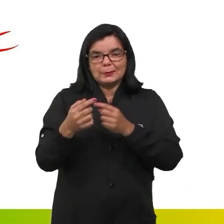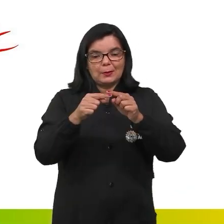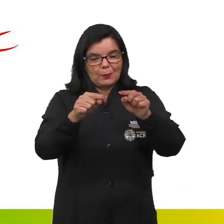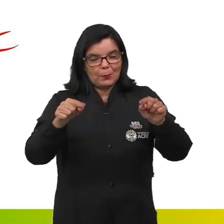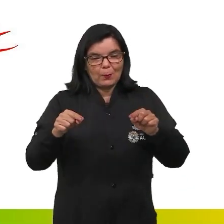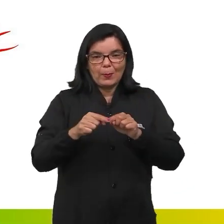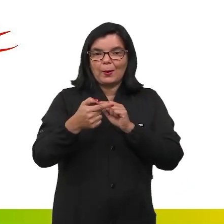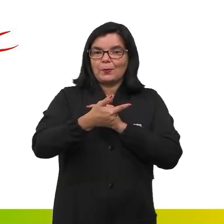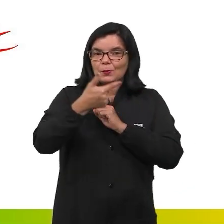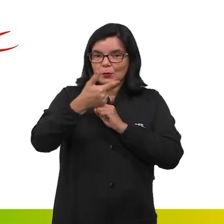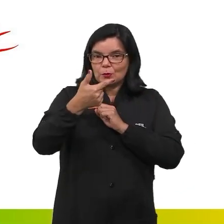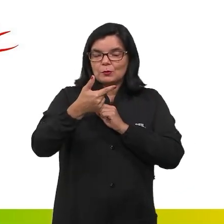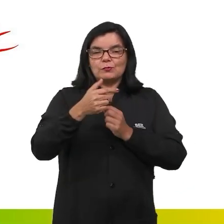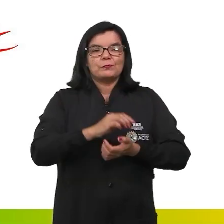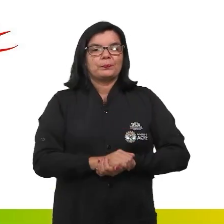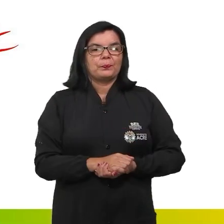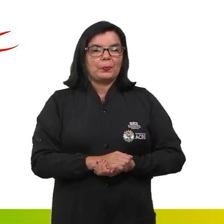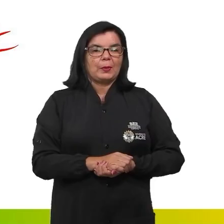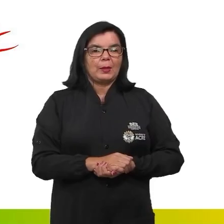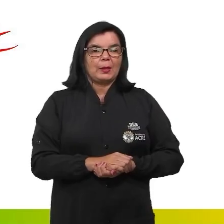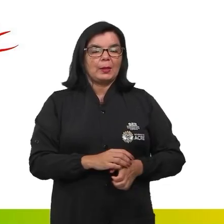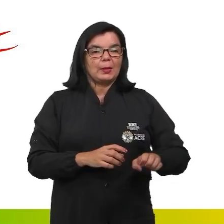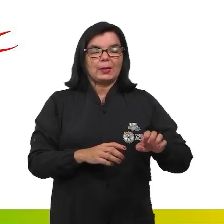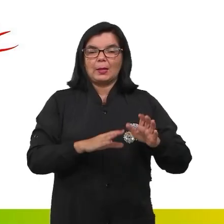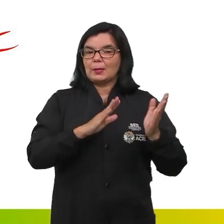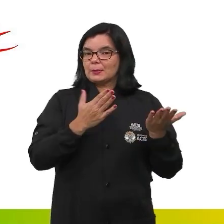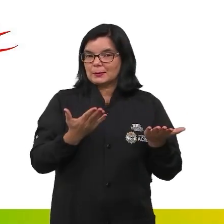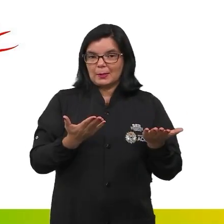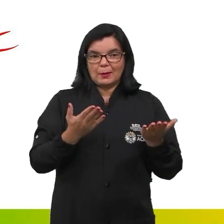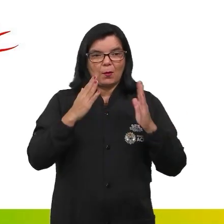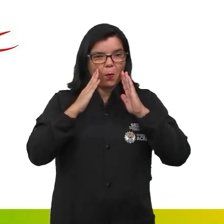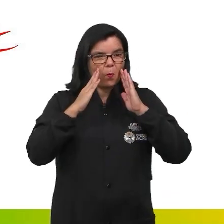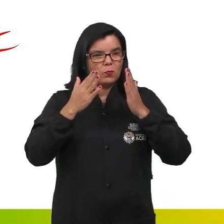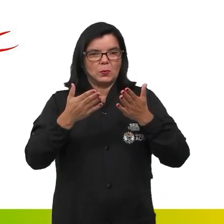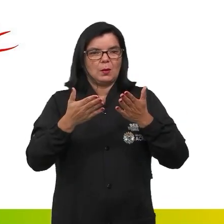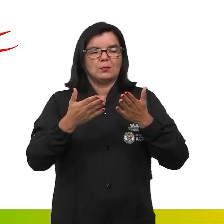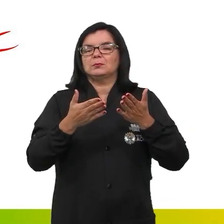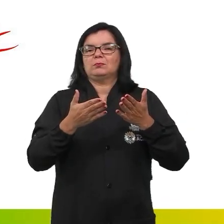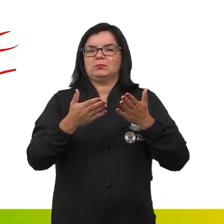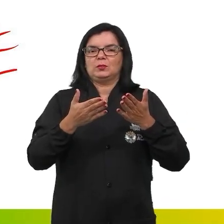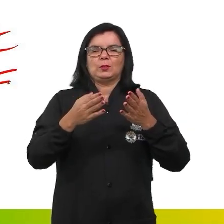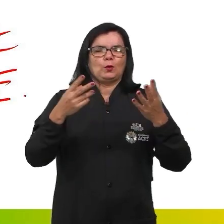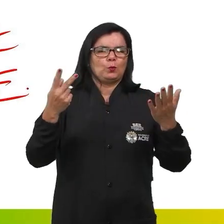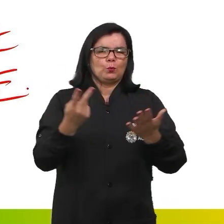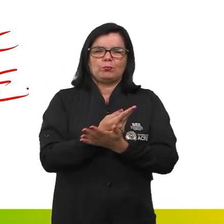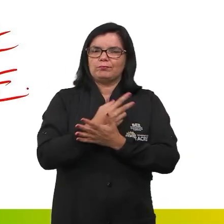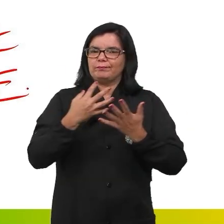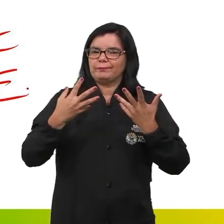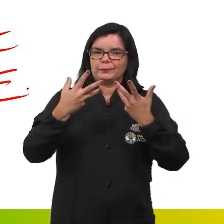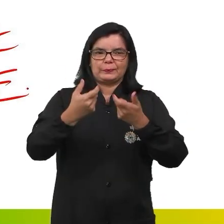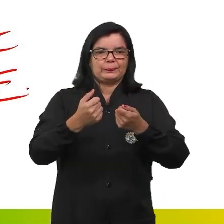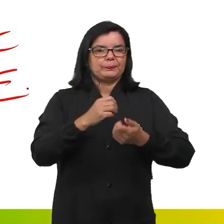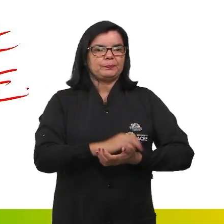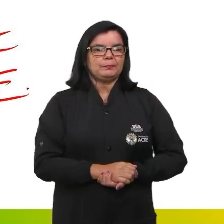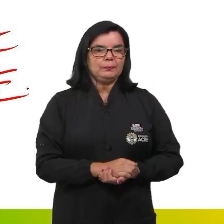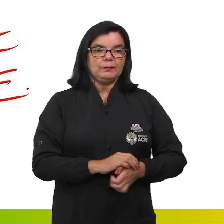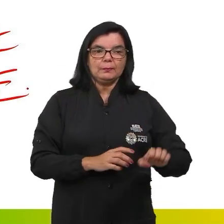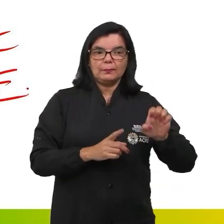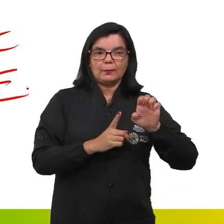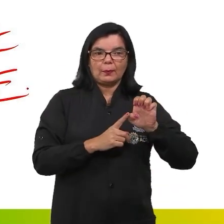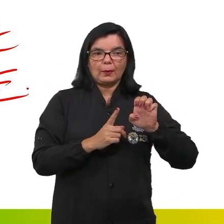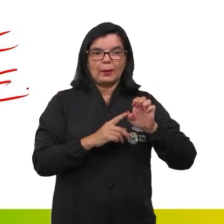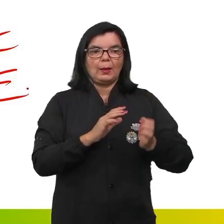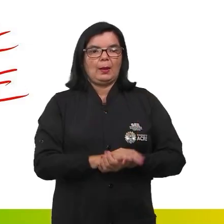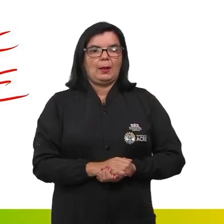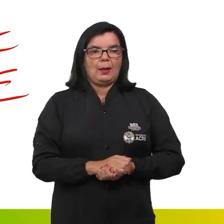quadrados de região. Sem grandes concentrações urbanas, não. Isso aqui está todo errado, né? É a mais errada que todas.